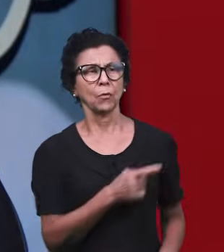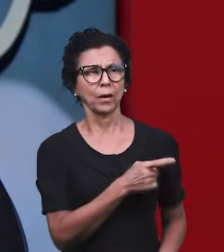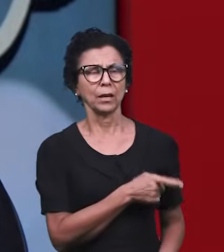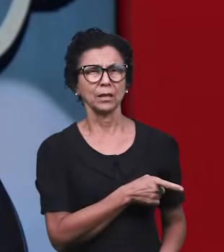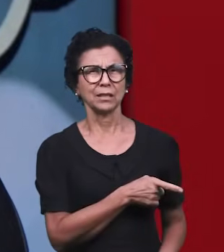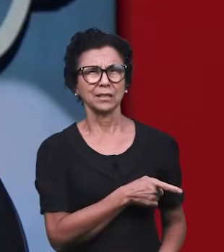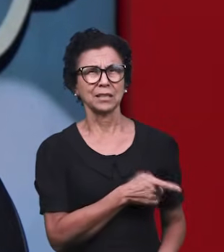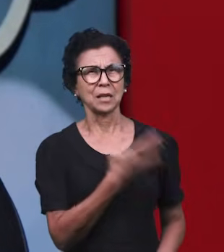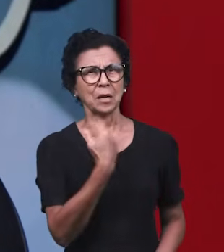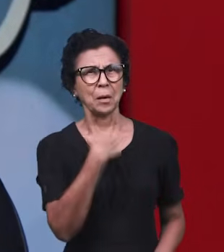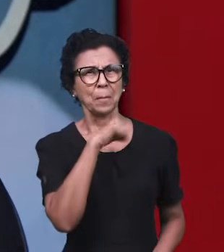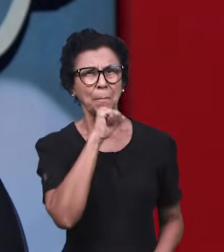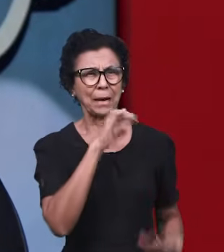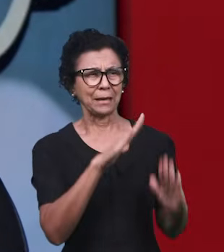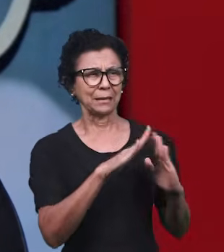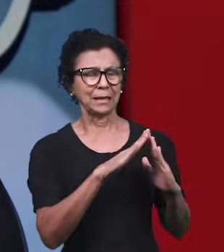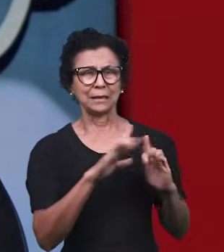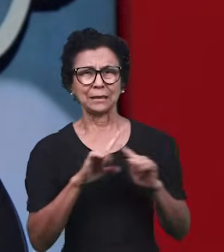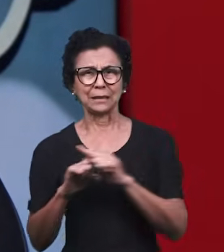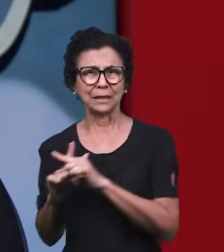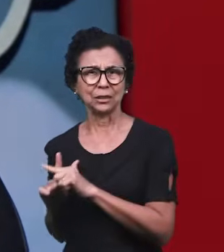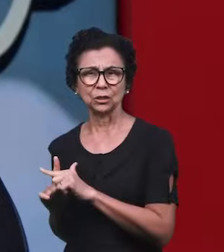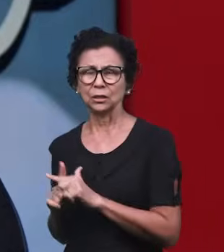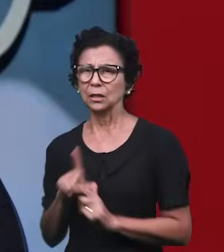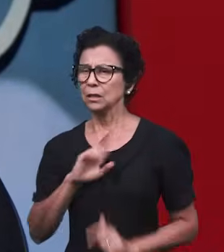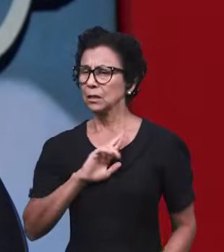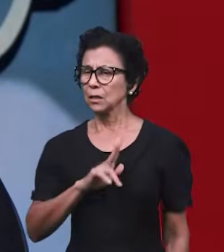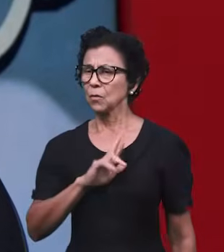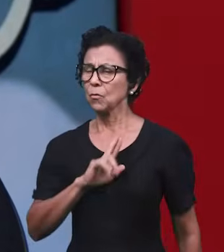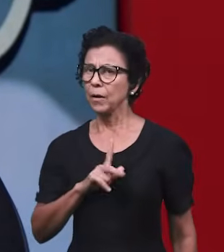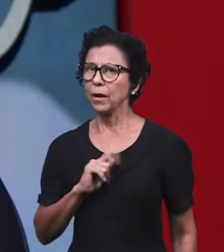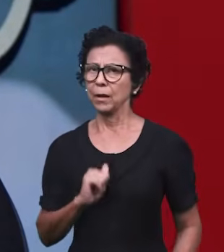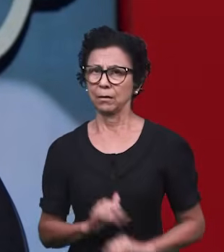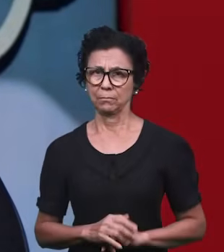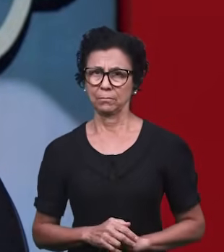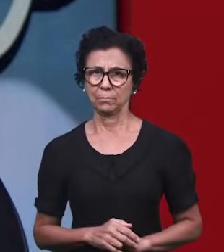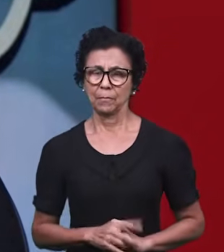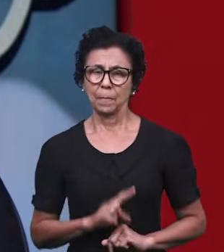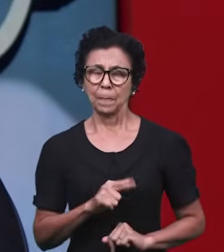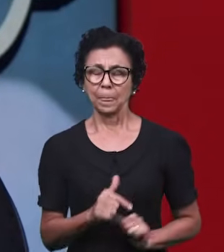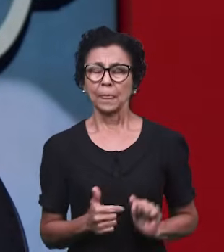se fala, patristas, né? Mas eles promoveram já o início de um desvio